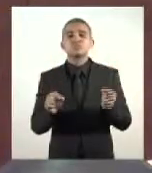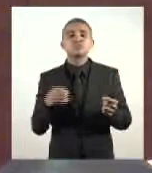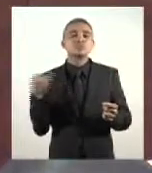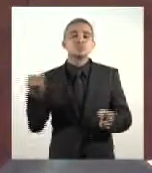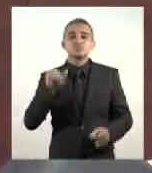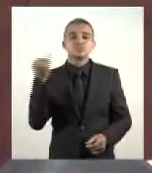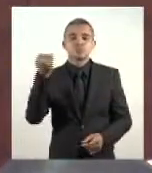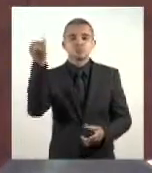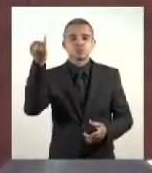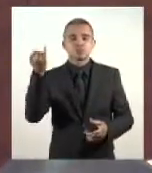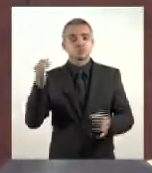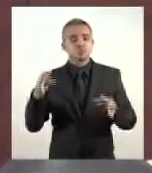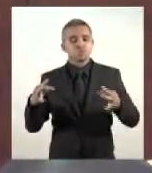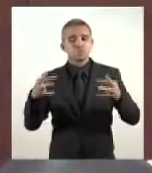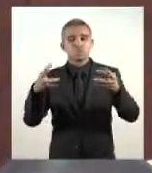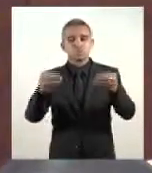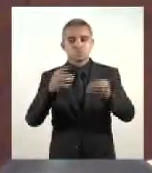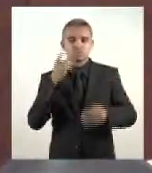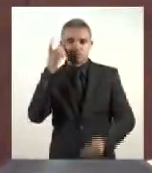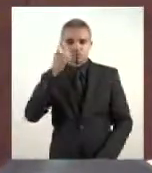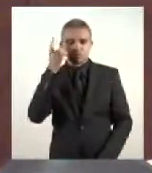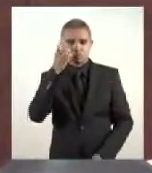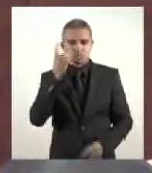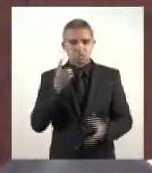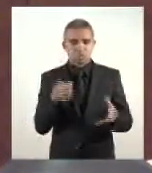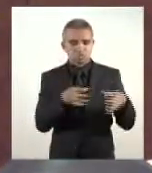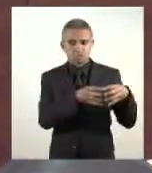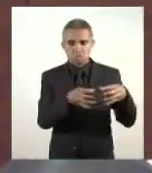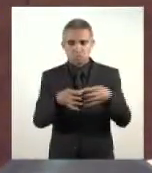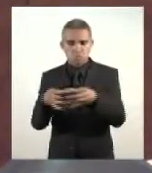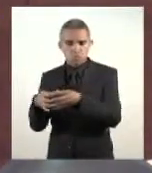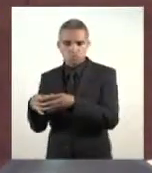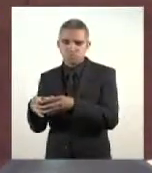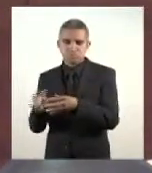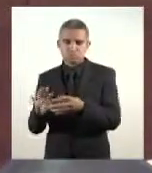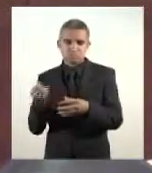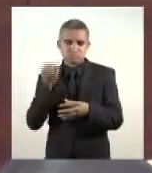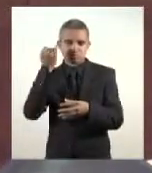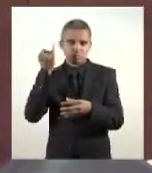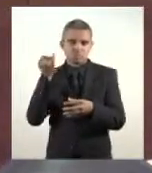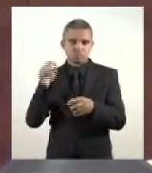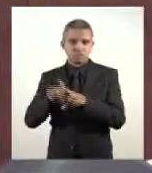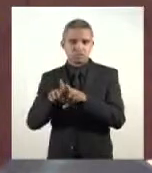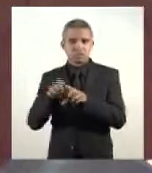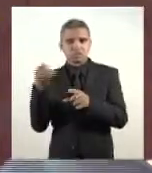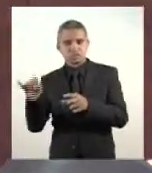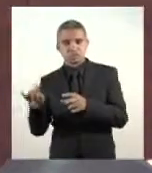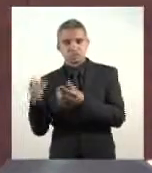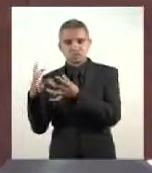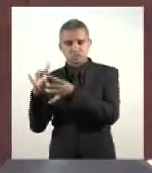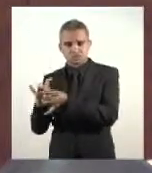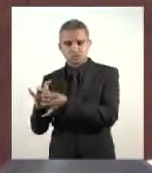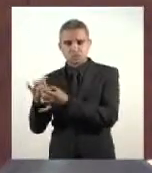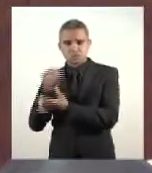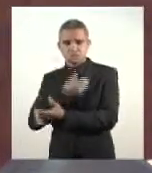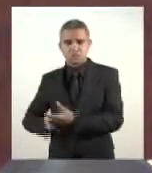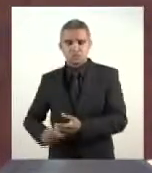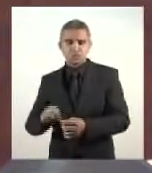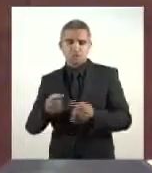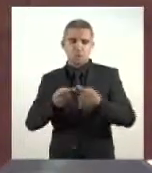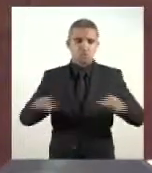que todos, independente de partido e de governo, independente de